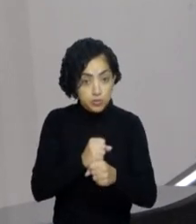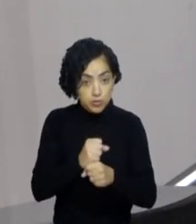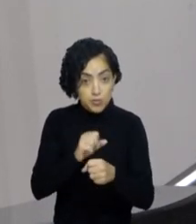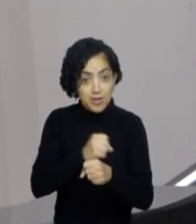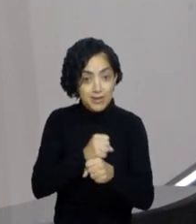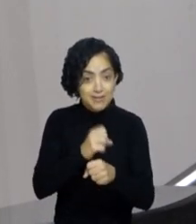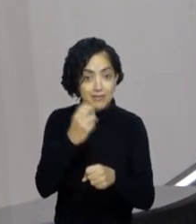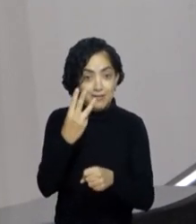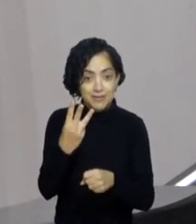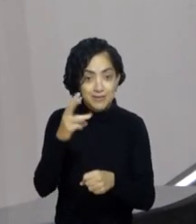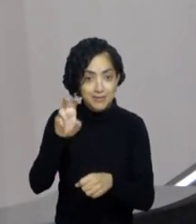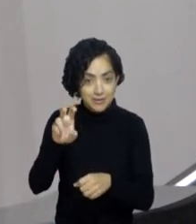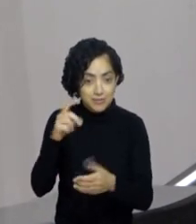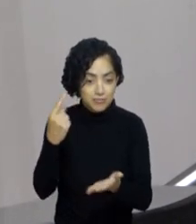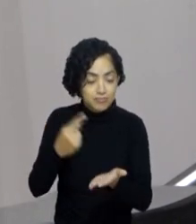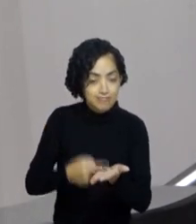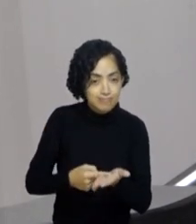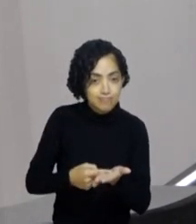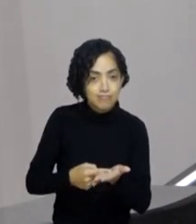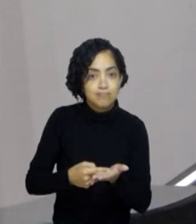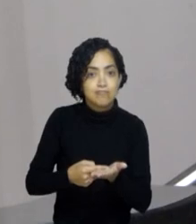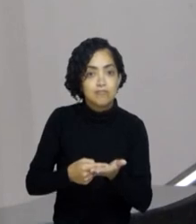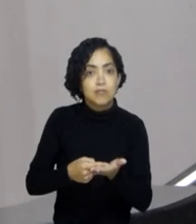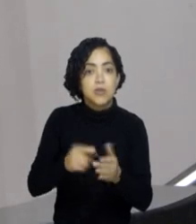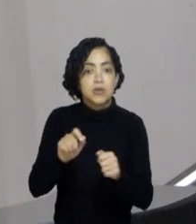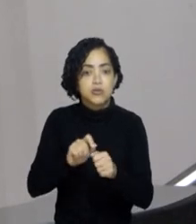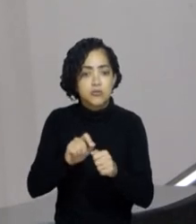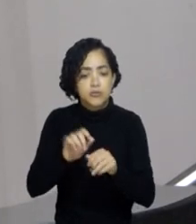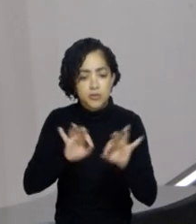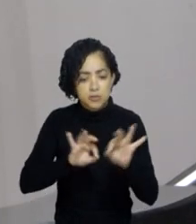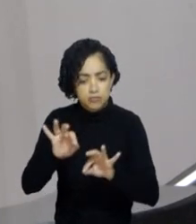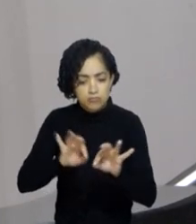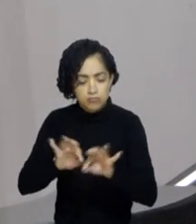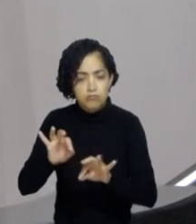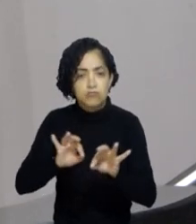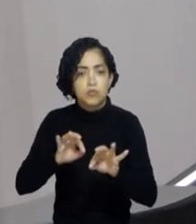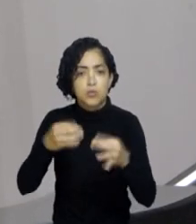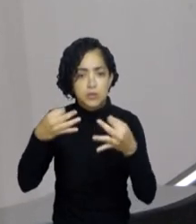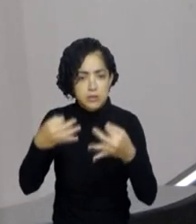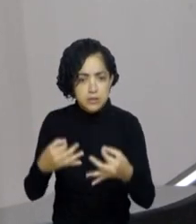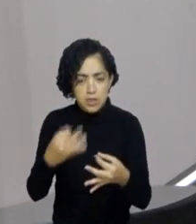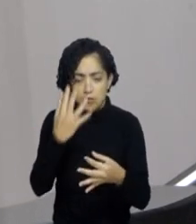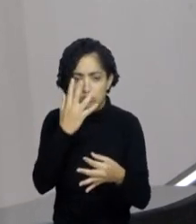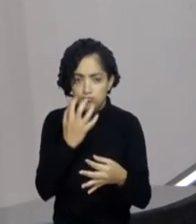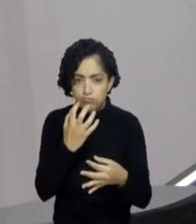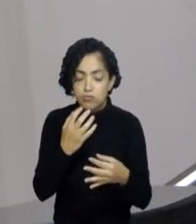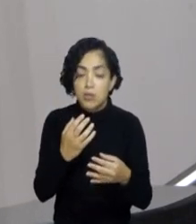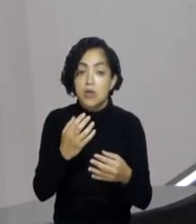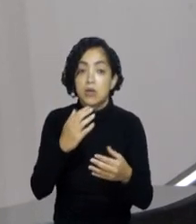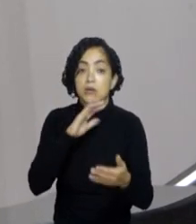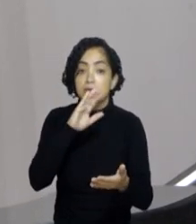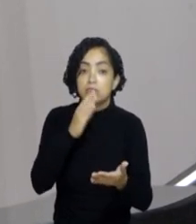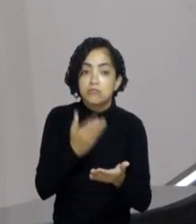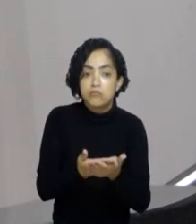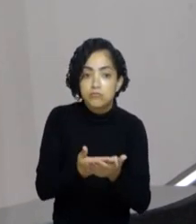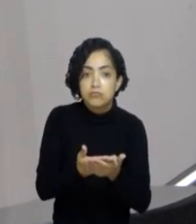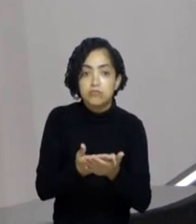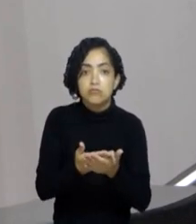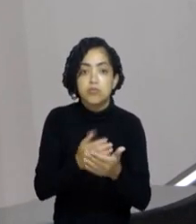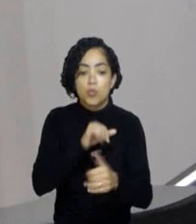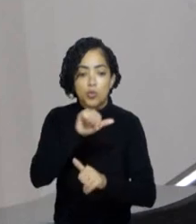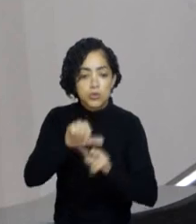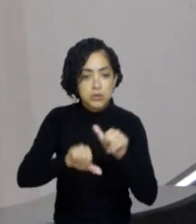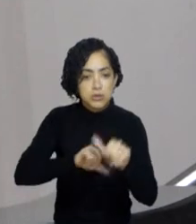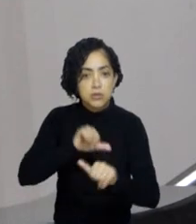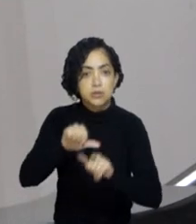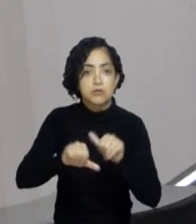queremos reafirmar o nosso compromisso de fazer jornalismo sério e responsável, por acreditarmos no poder transformador da mídia na imprensa